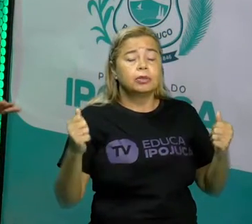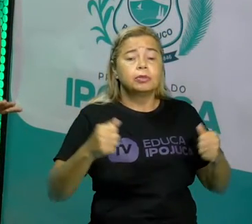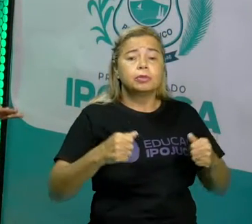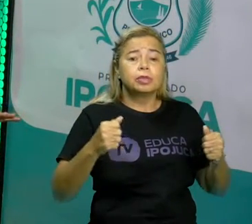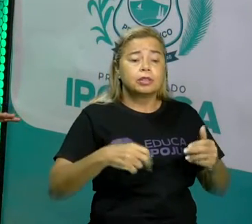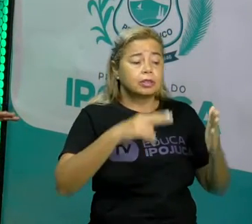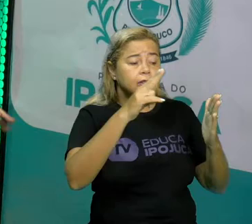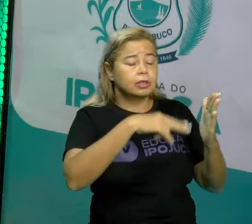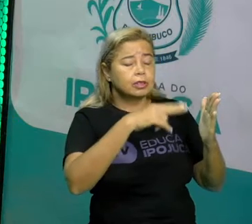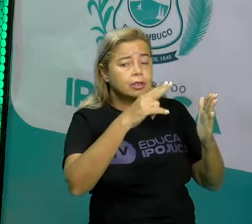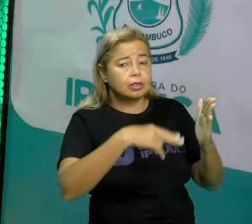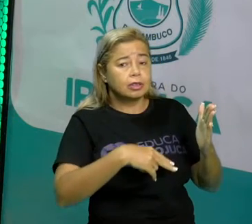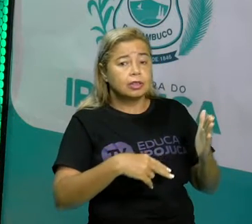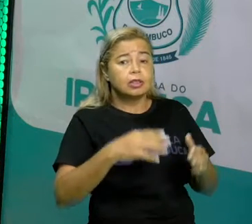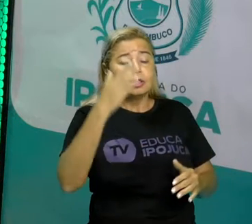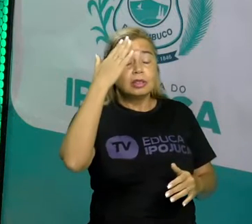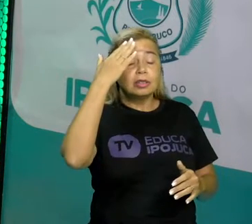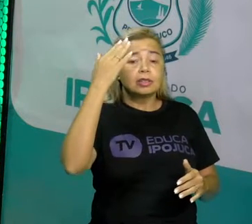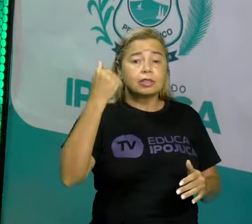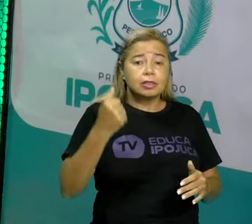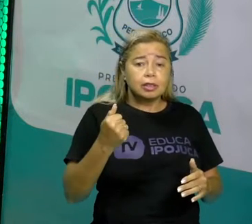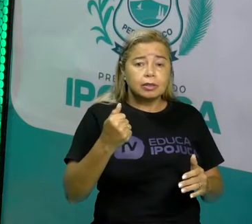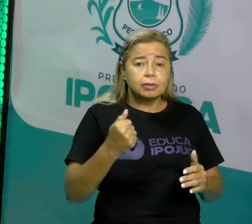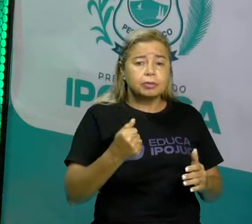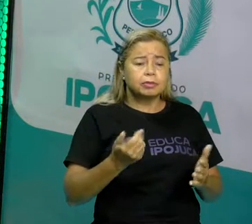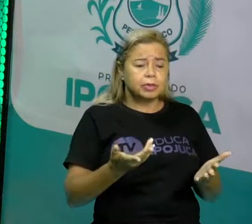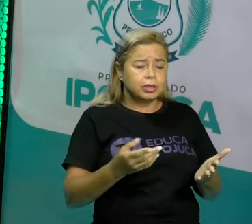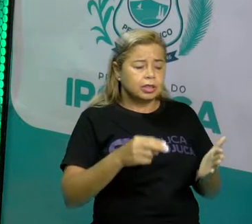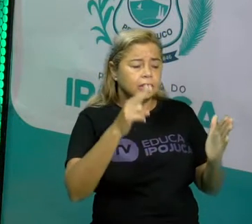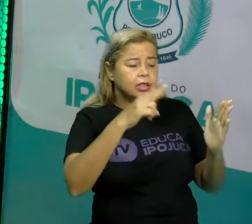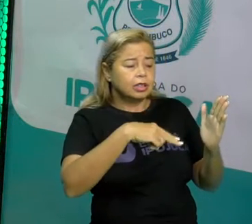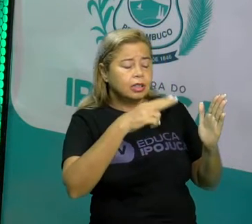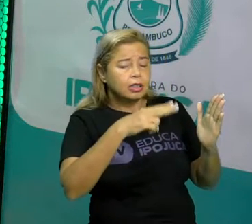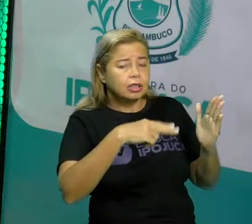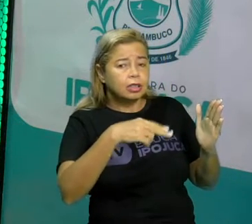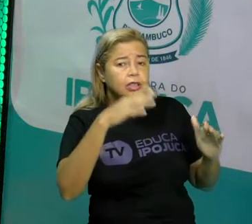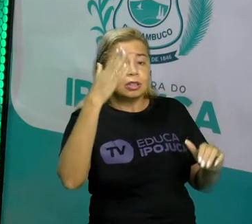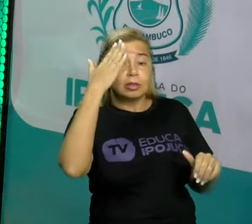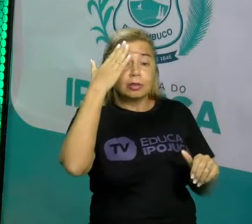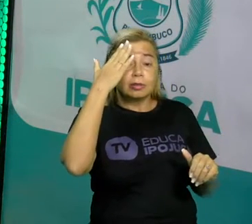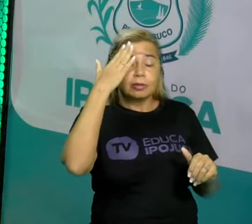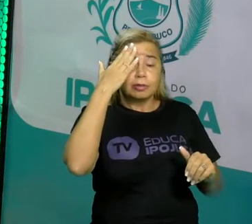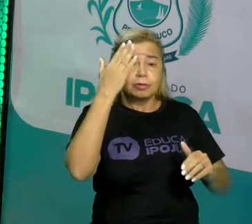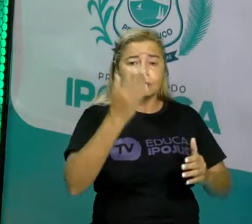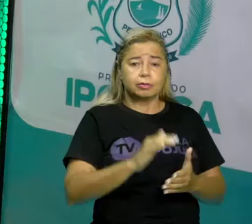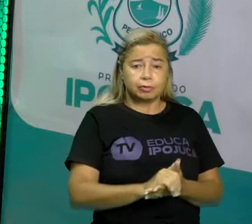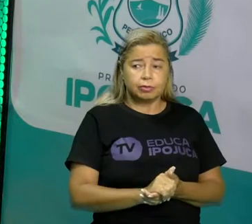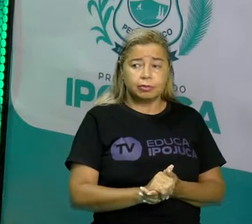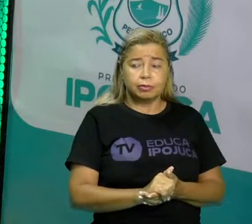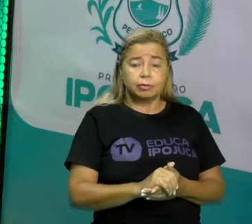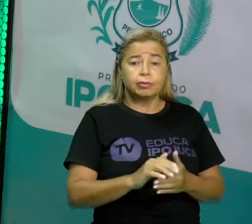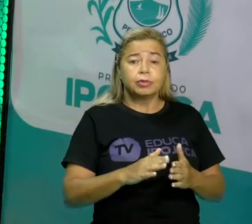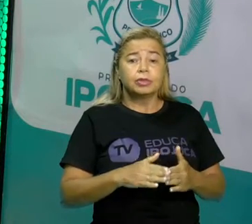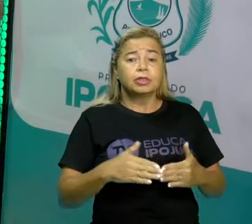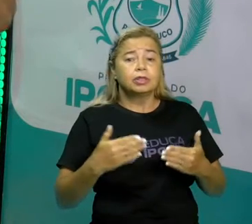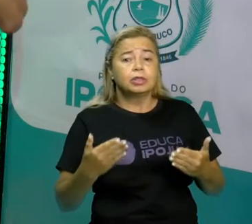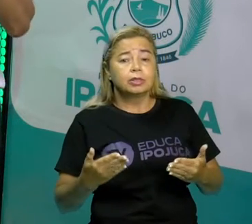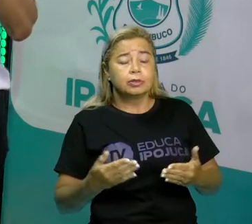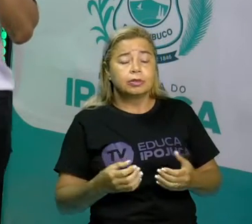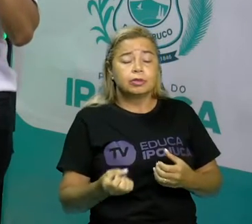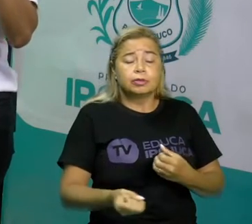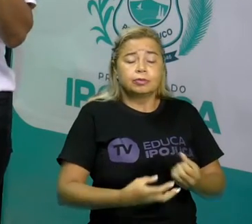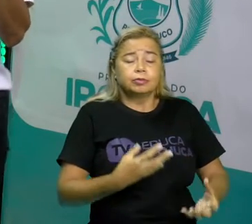compreensão melhor. Entendemos que, aqui no nosso, na nossa poesia, as palavras rimaram e a